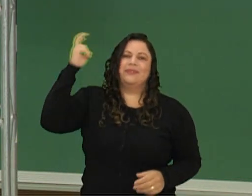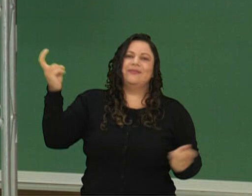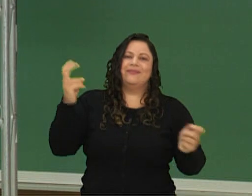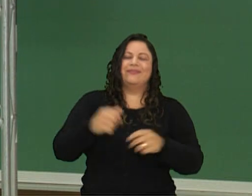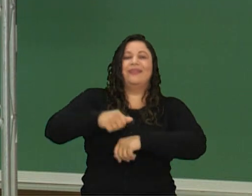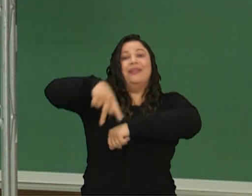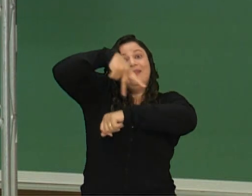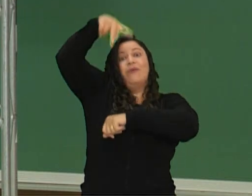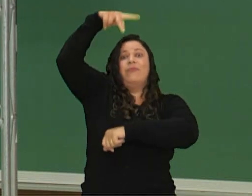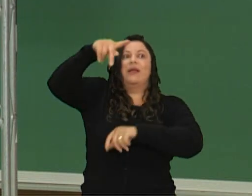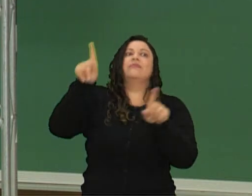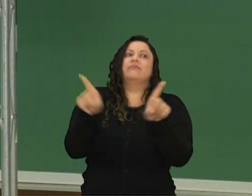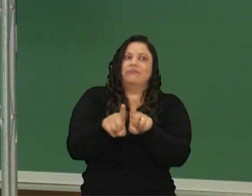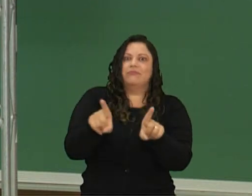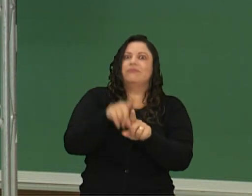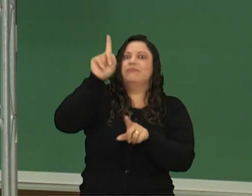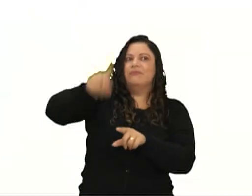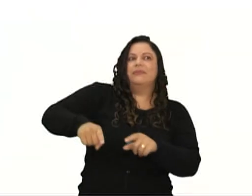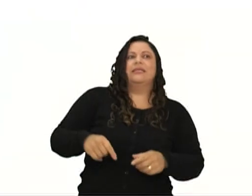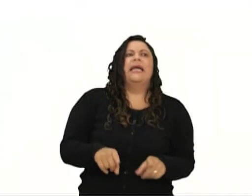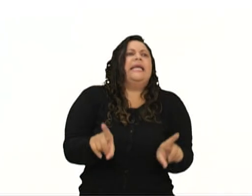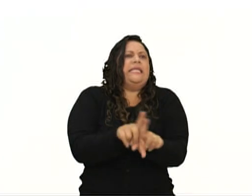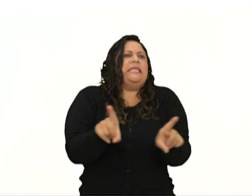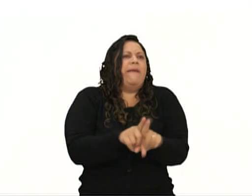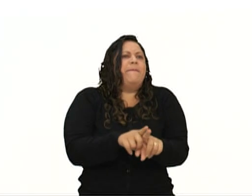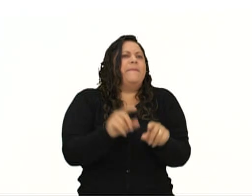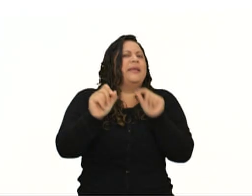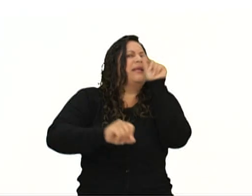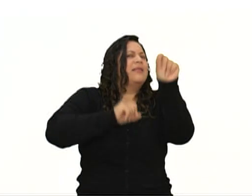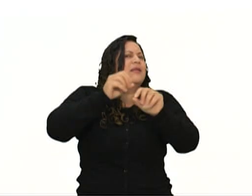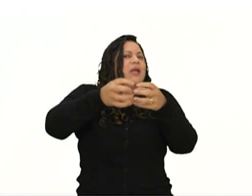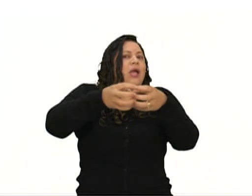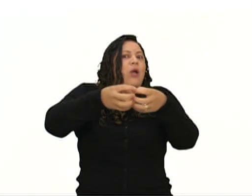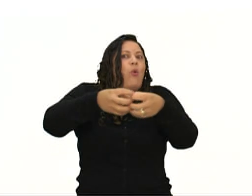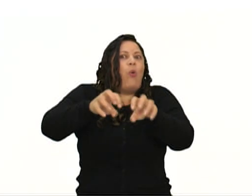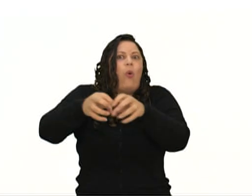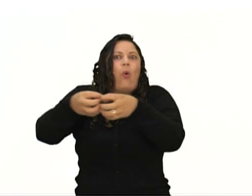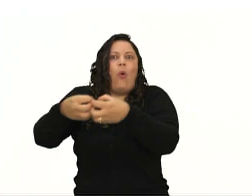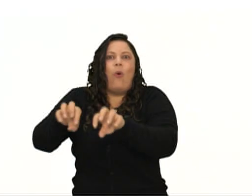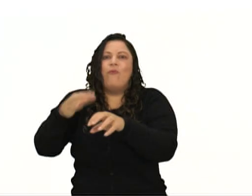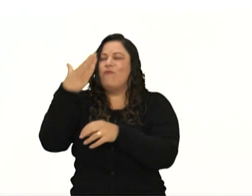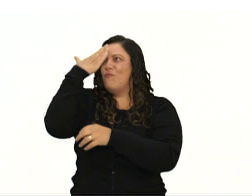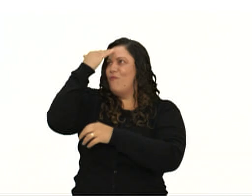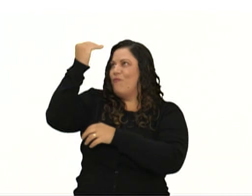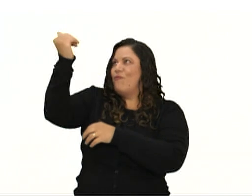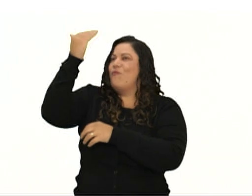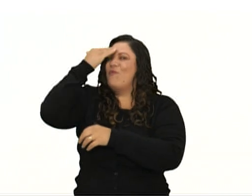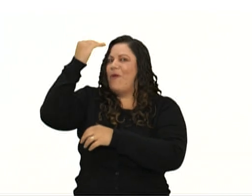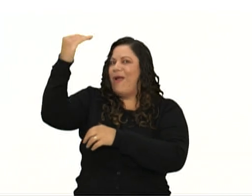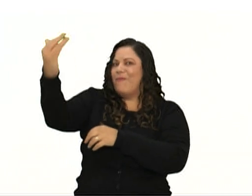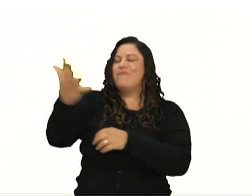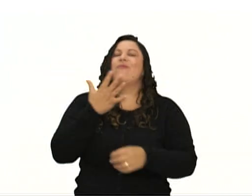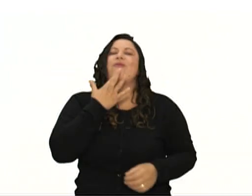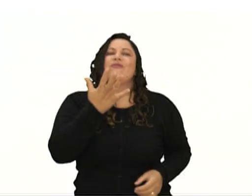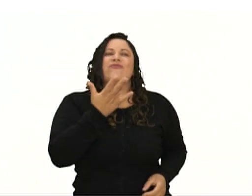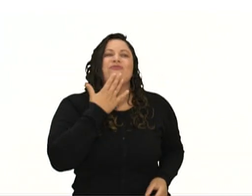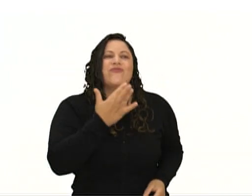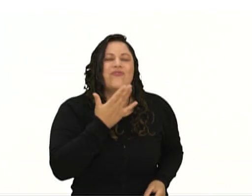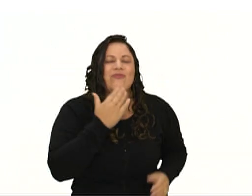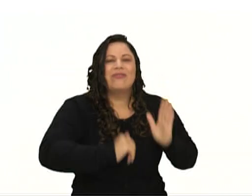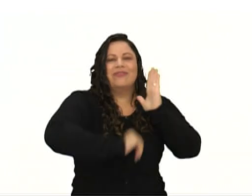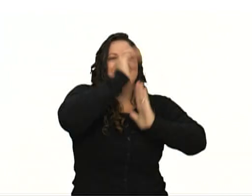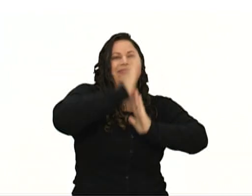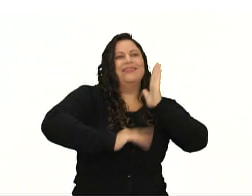tem a peçanca. A peçanca são esses ovos aqui, famosos, ovos coloridos, pintados inicialmente